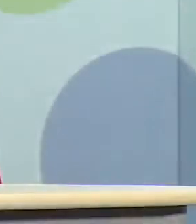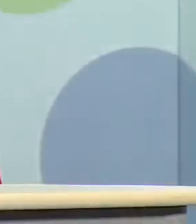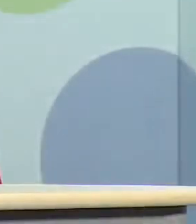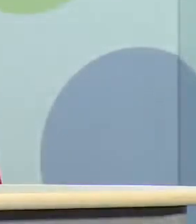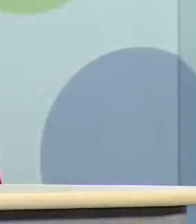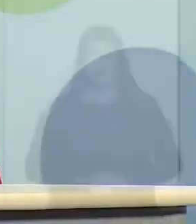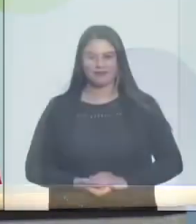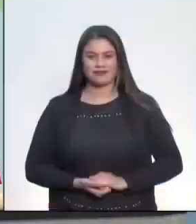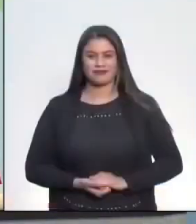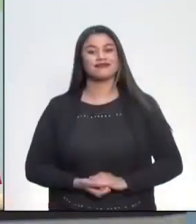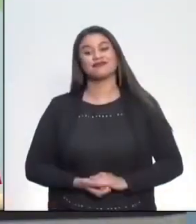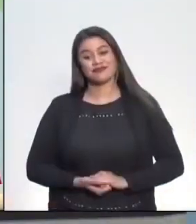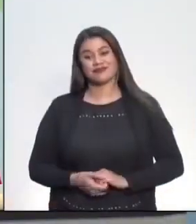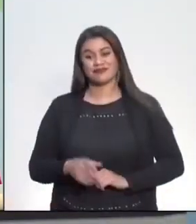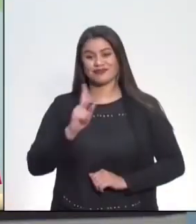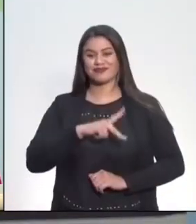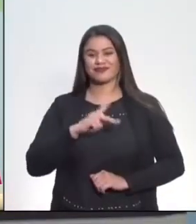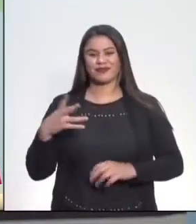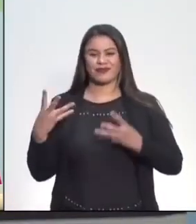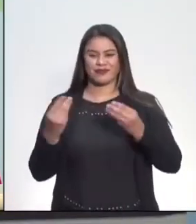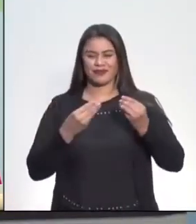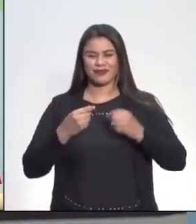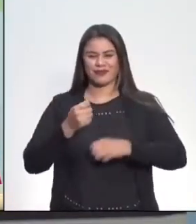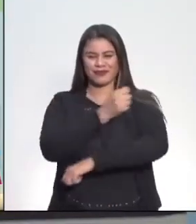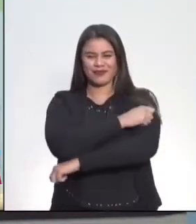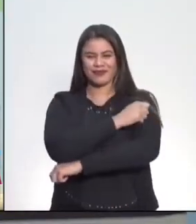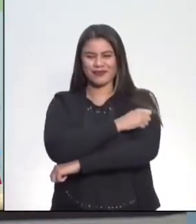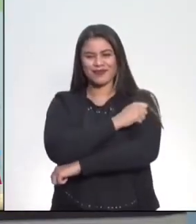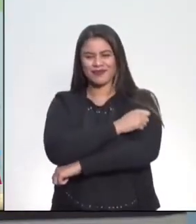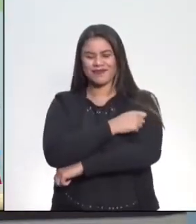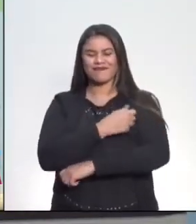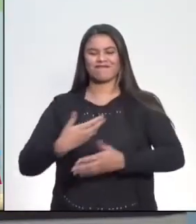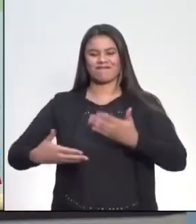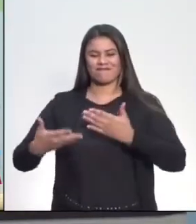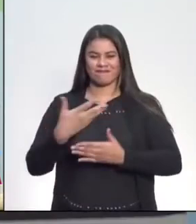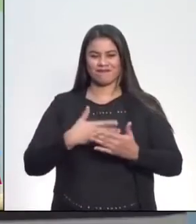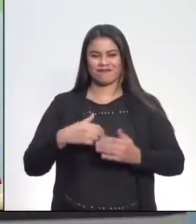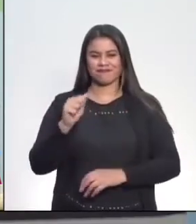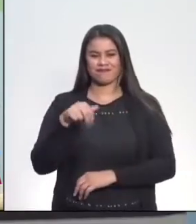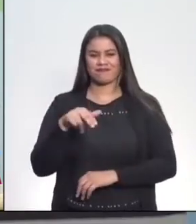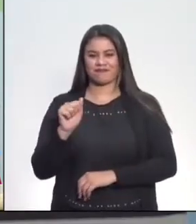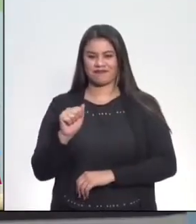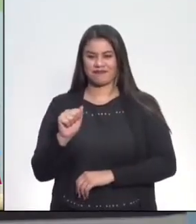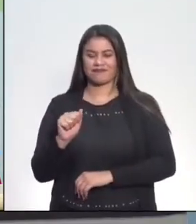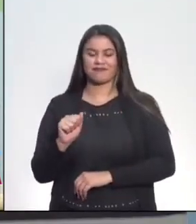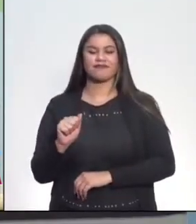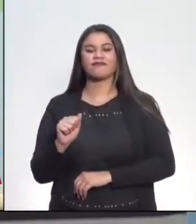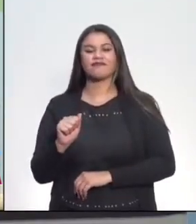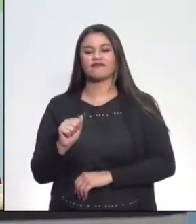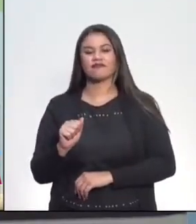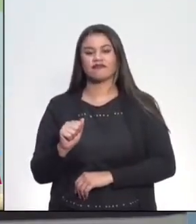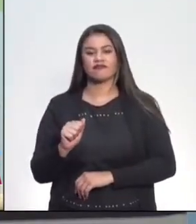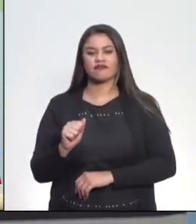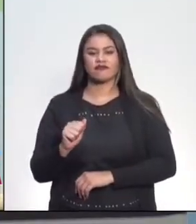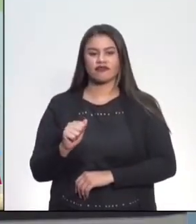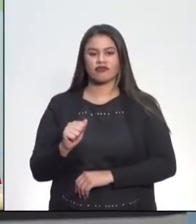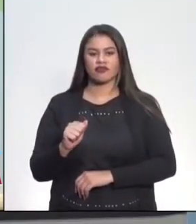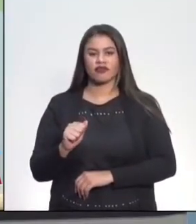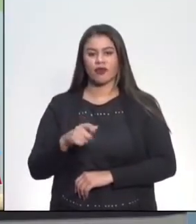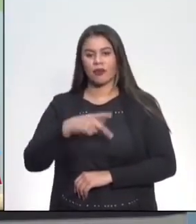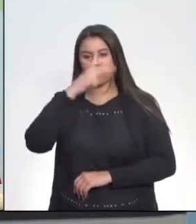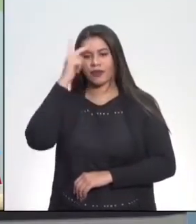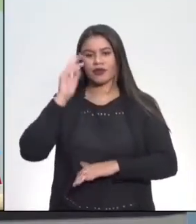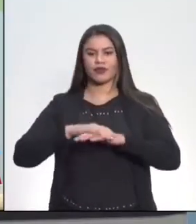Bom, professora Márcia, bastante participação. Vamos lá. A Ana Júlia, ela diz que é porque são as pessoas